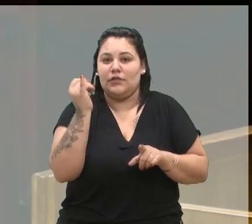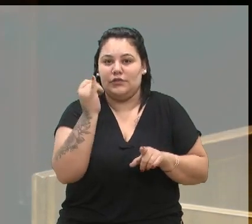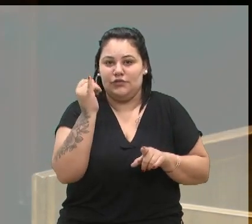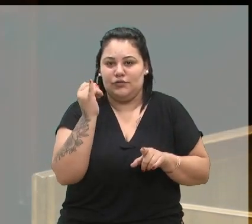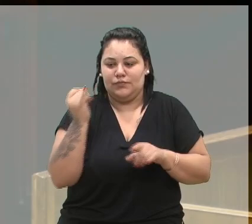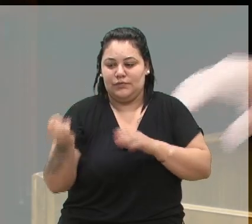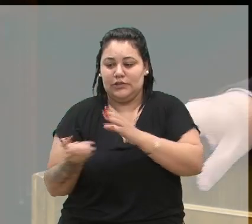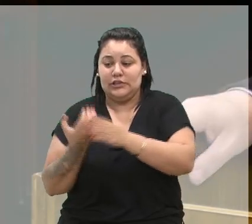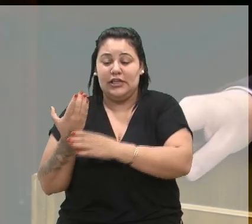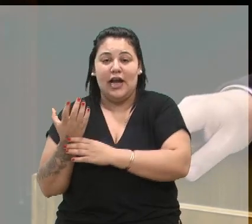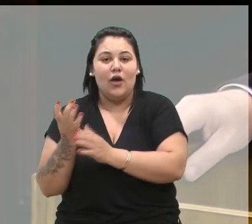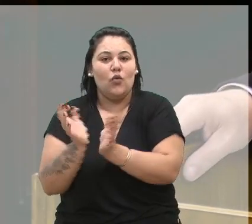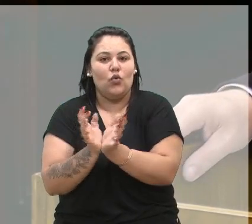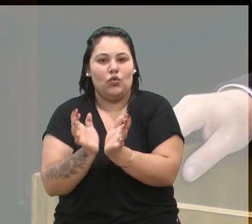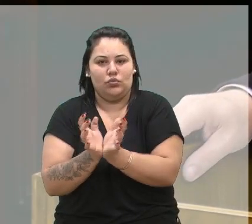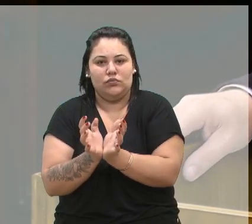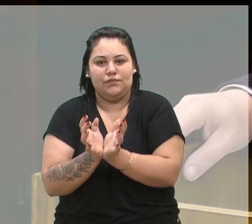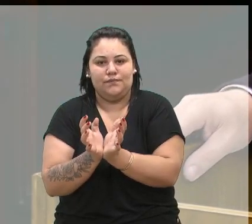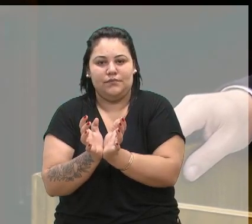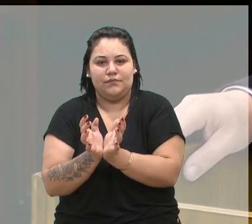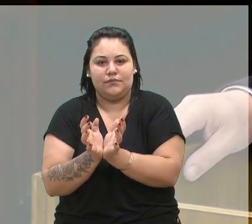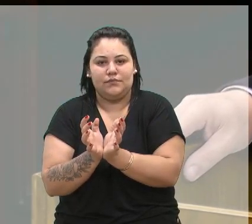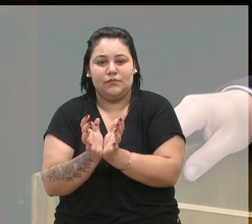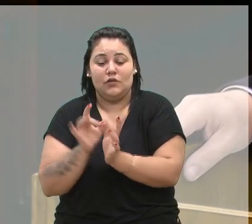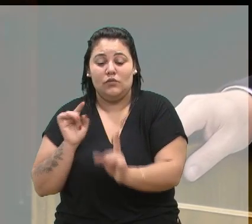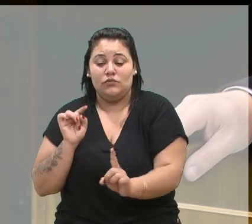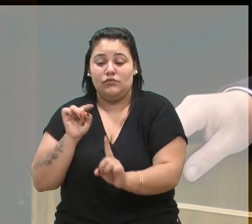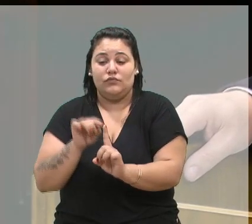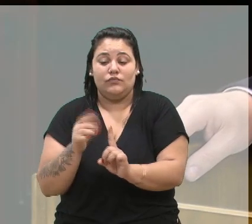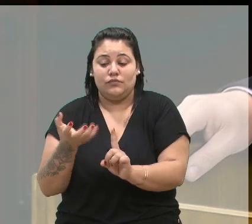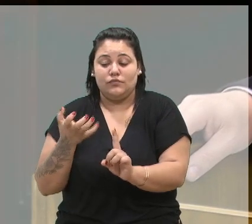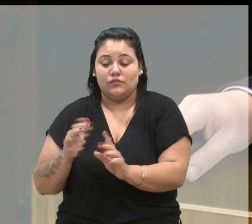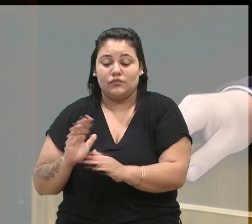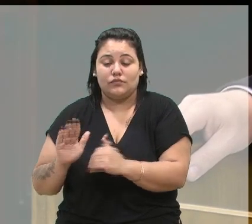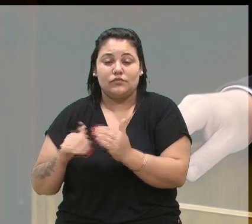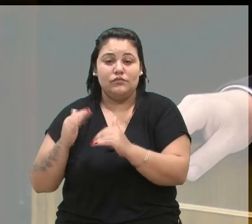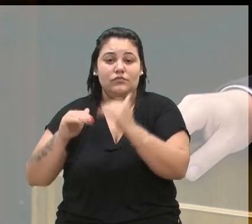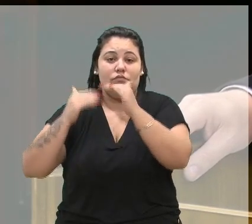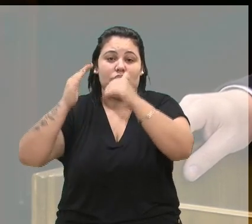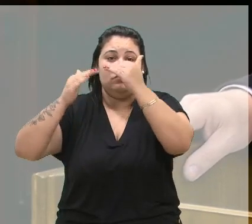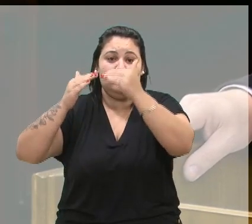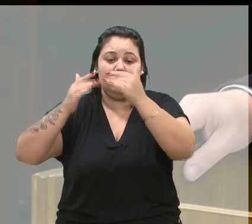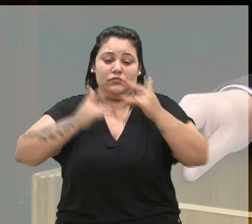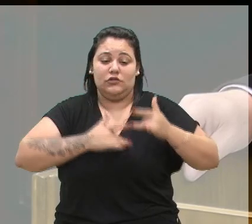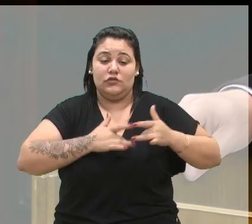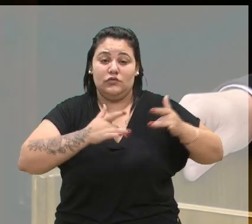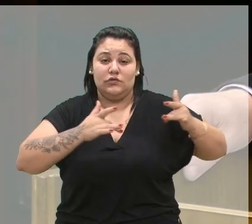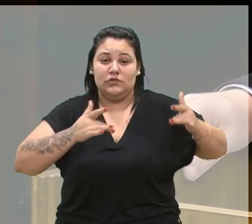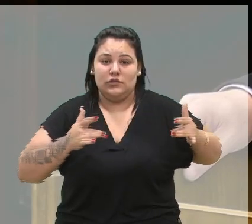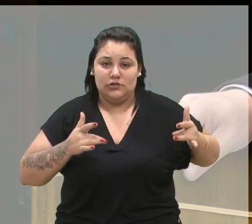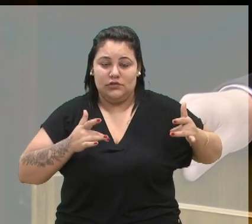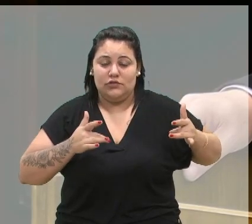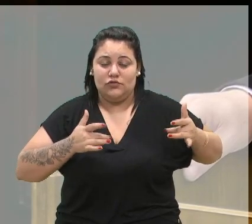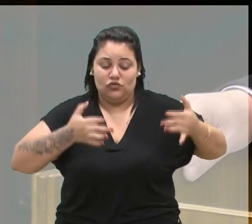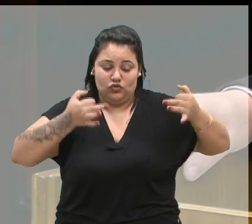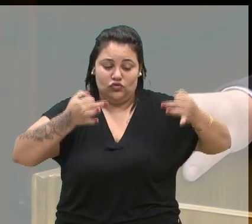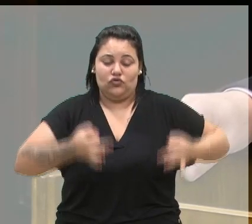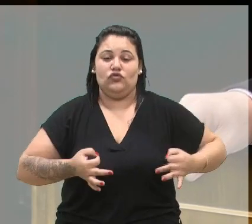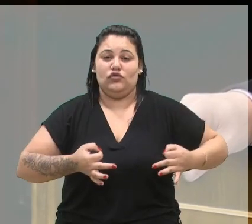Supremo Conselho a busca e o desenvolvimento das virtudes de solidariedade,